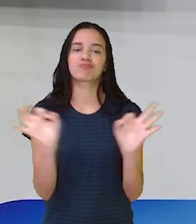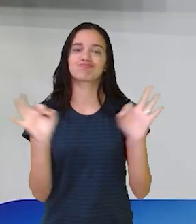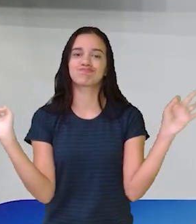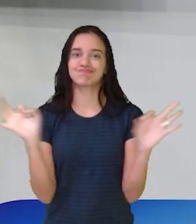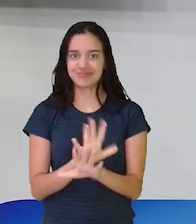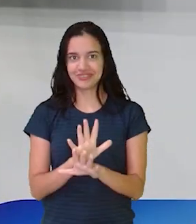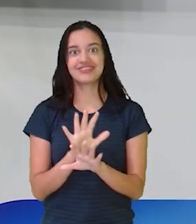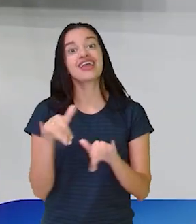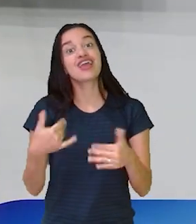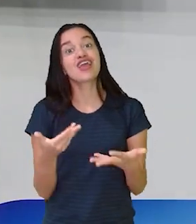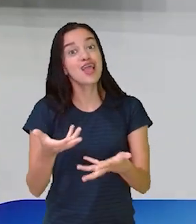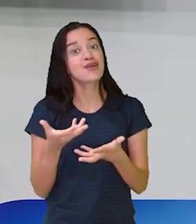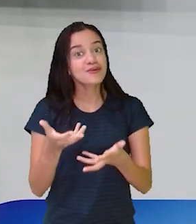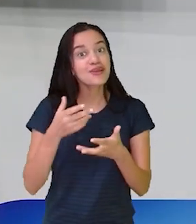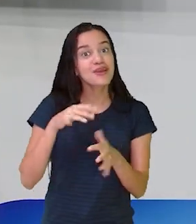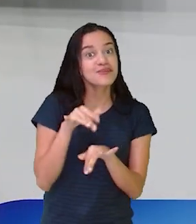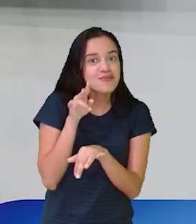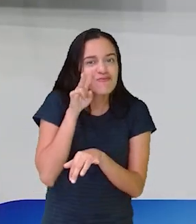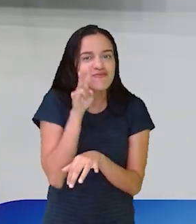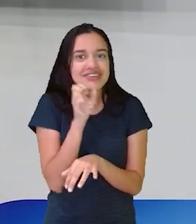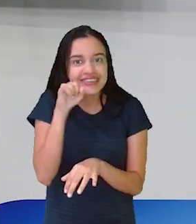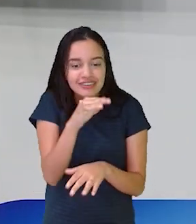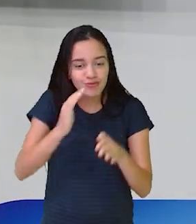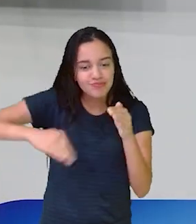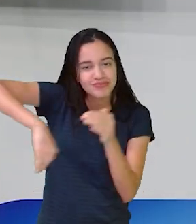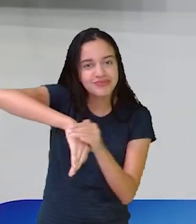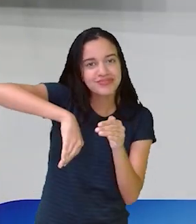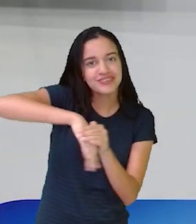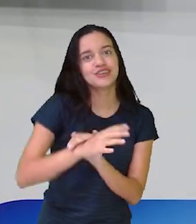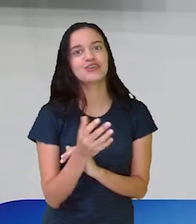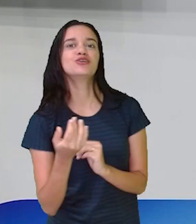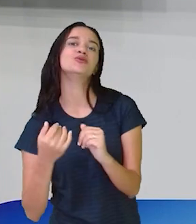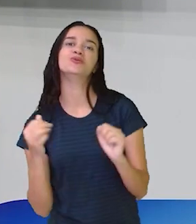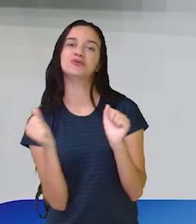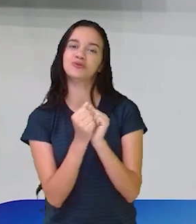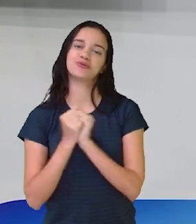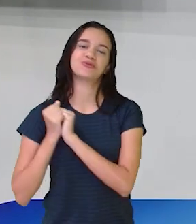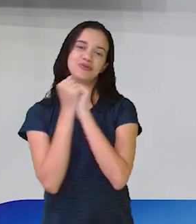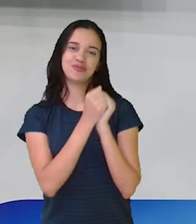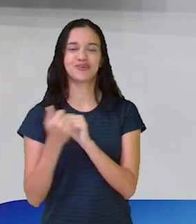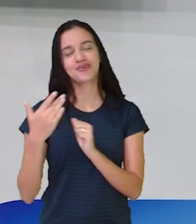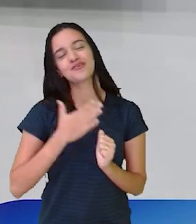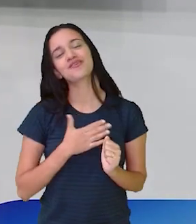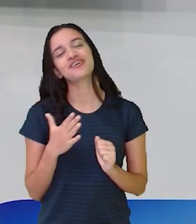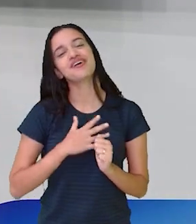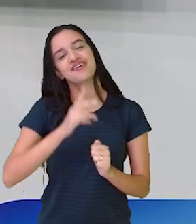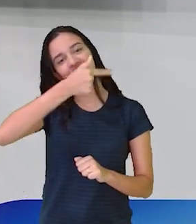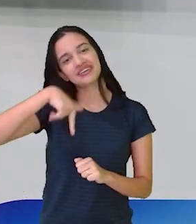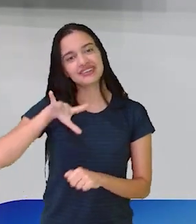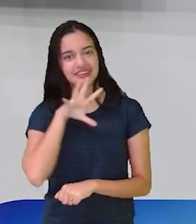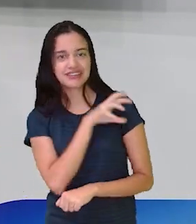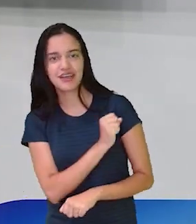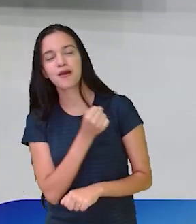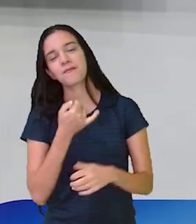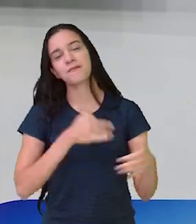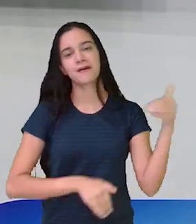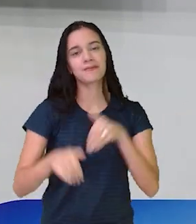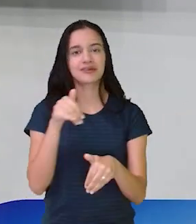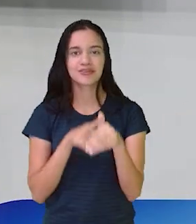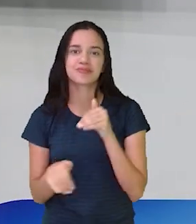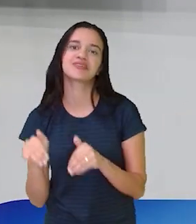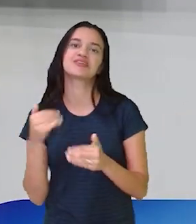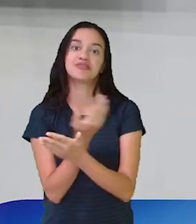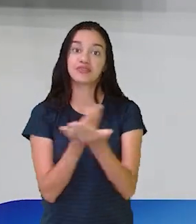ver se vão marcar gol juntamente comigo, né? Vocês sabem que eu amo a participação de